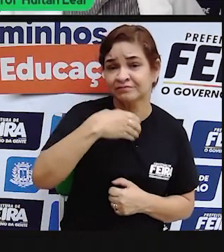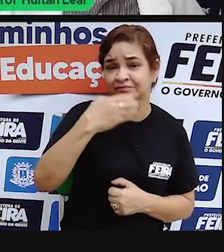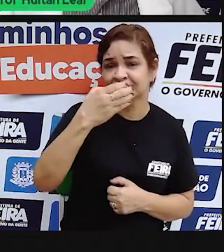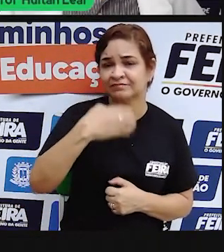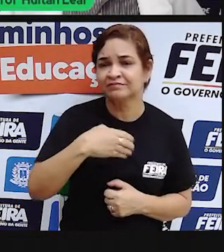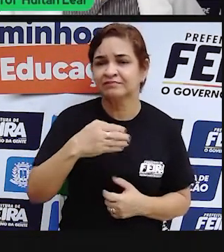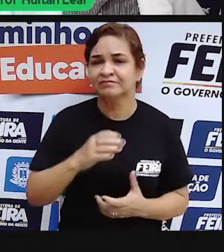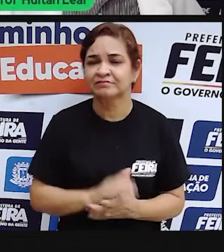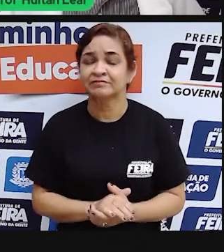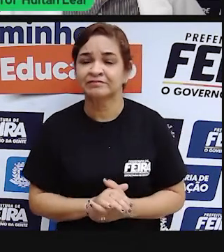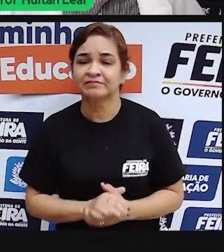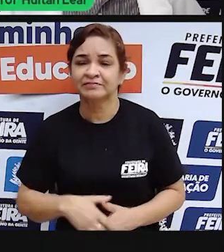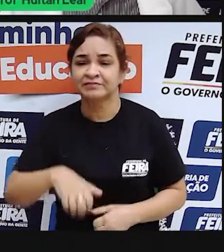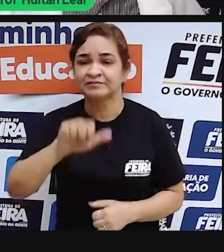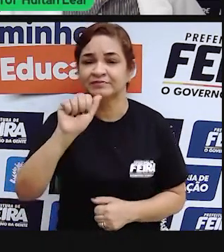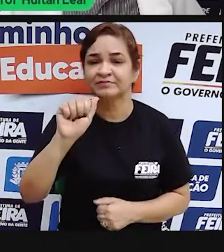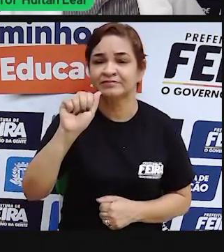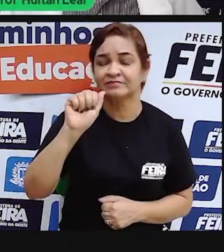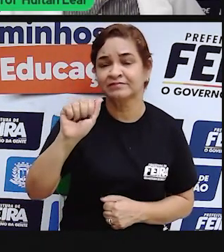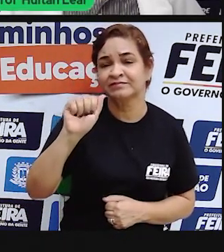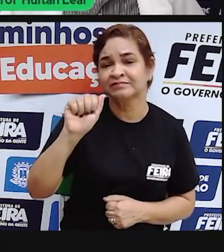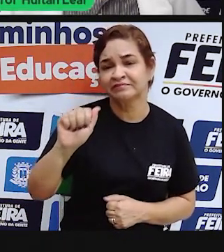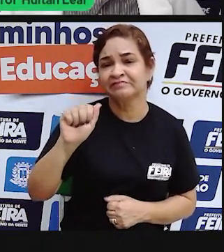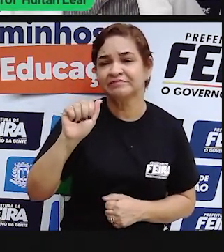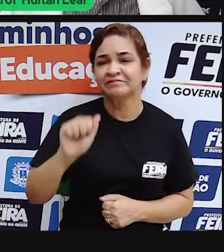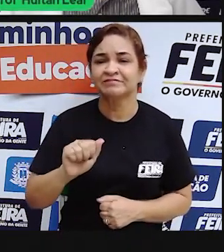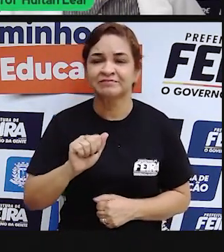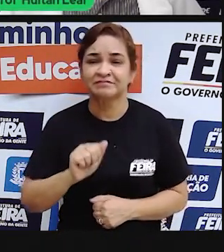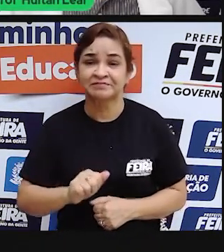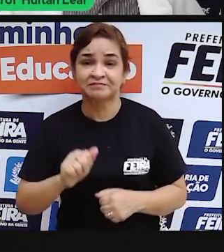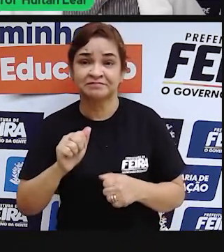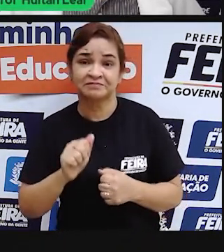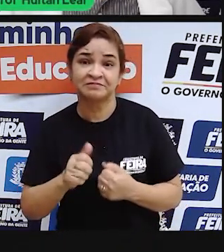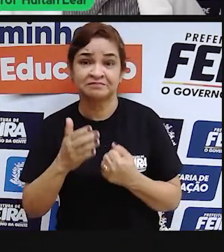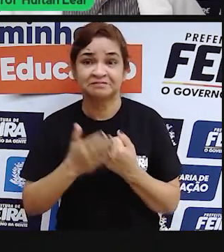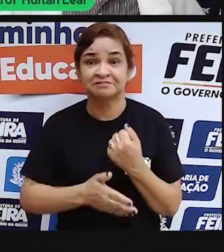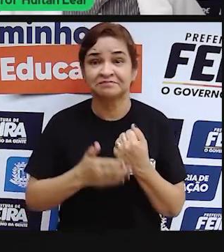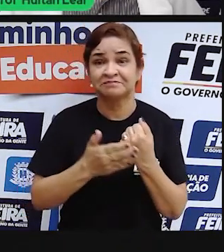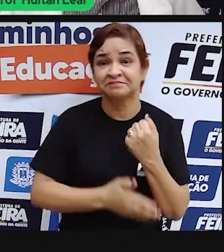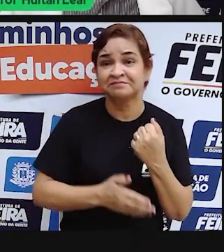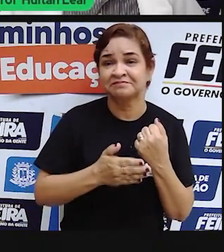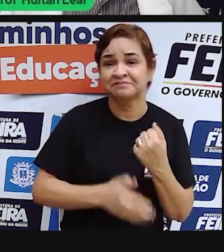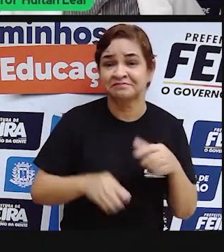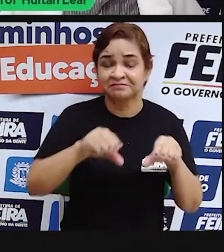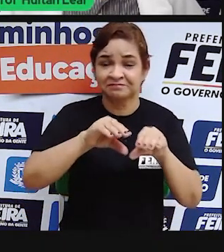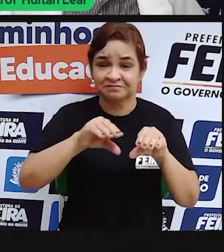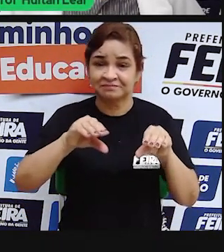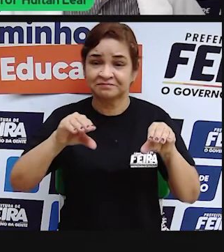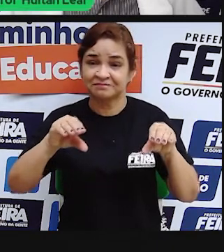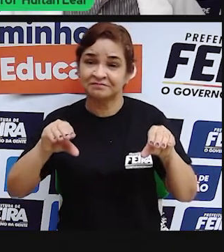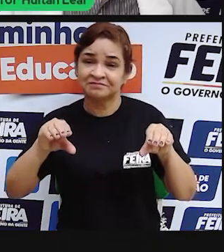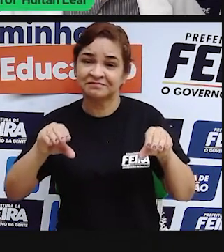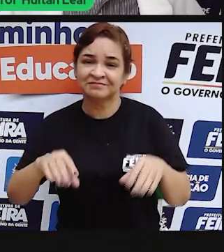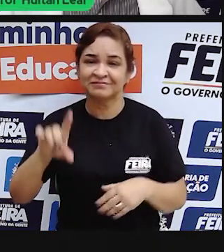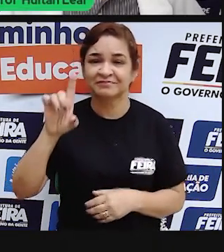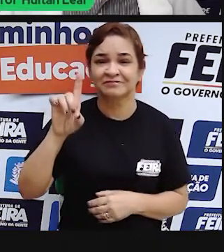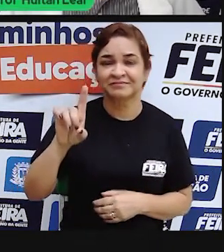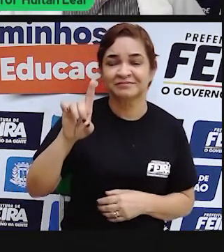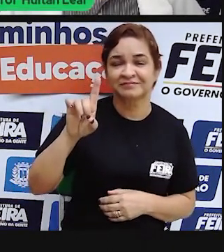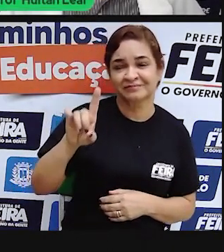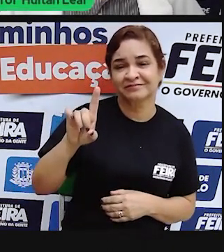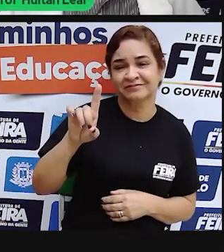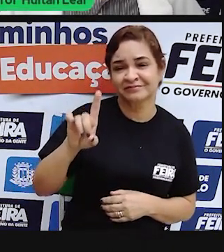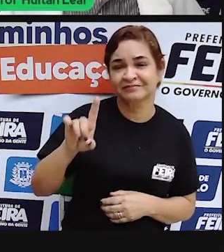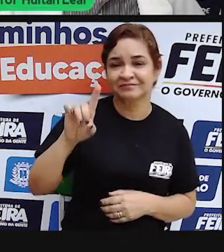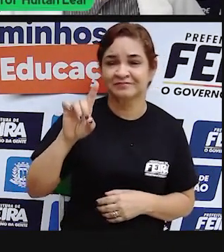Eu digo A, alface, eu digo B, eu berinjela, digo C, cenoura, eu digo D, damasco, eu